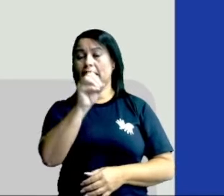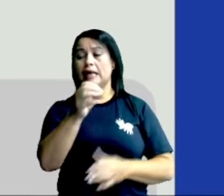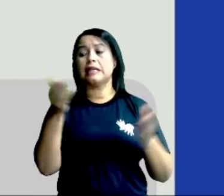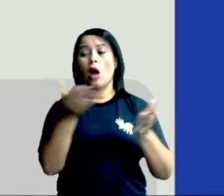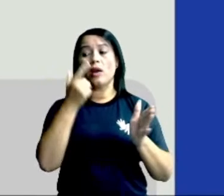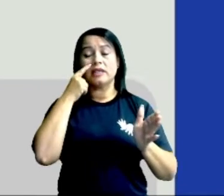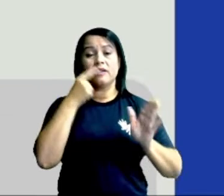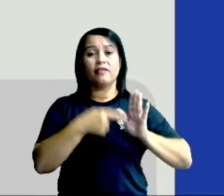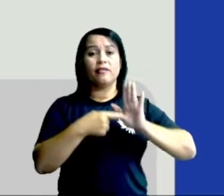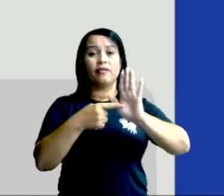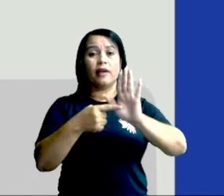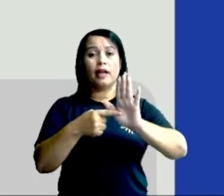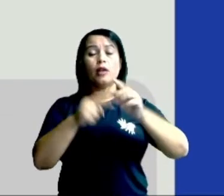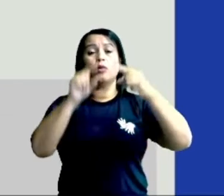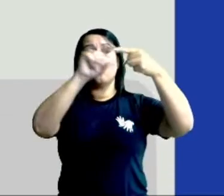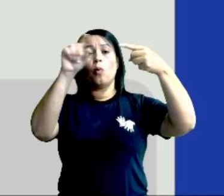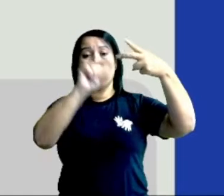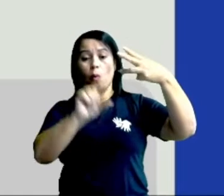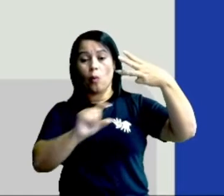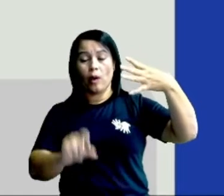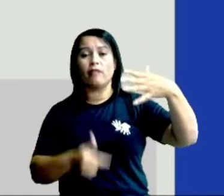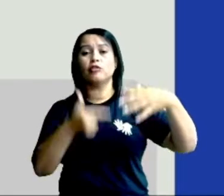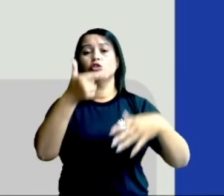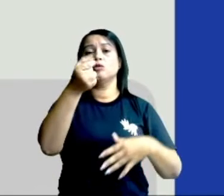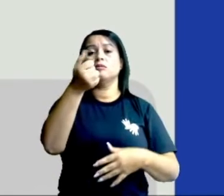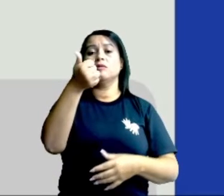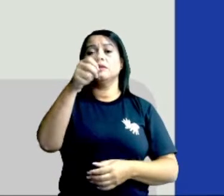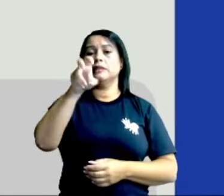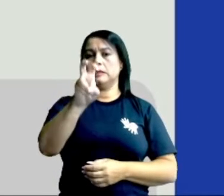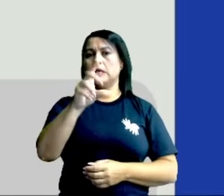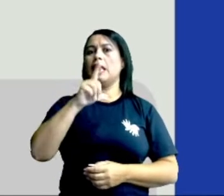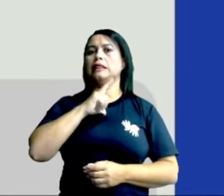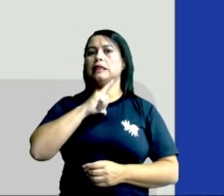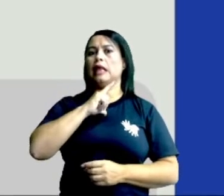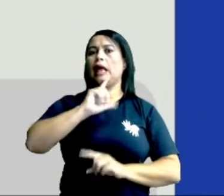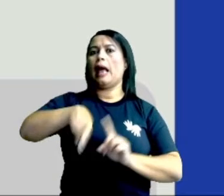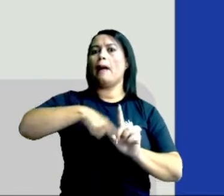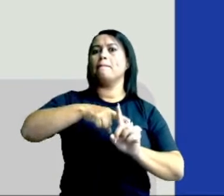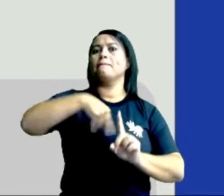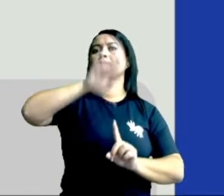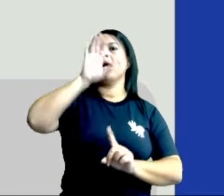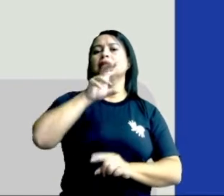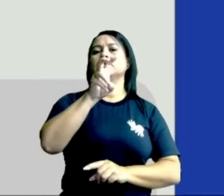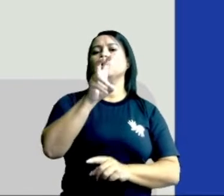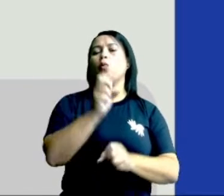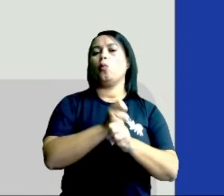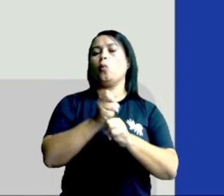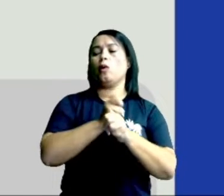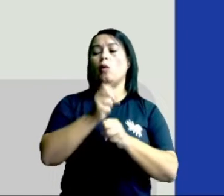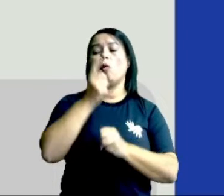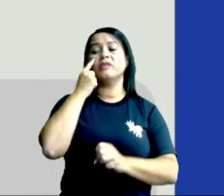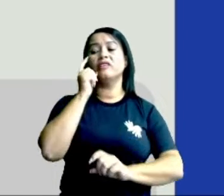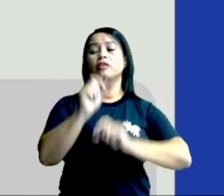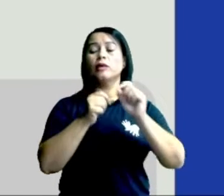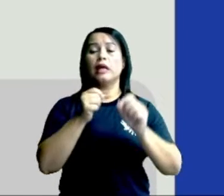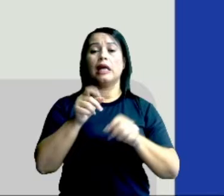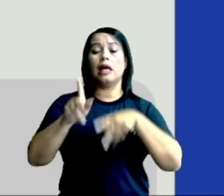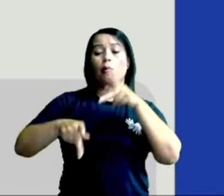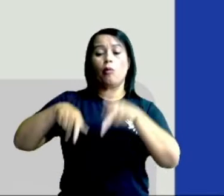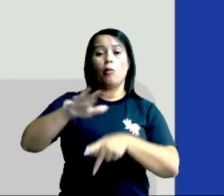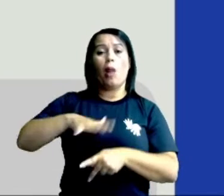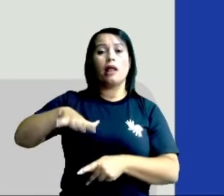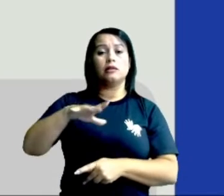gente está vendo é 2015, então tem 5 anos a mais na frente. E aí a gente viu ó, que a população saiu